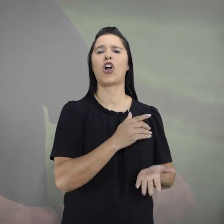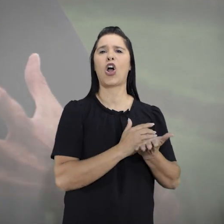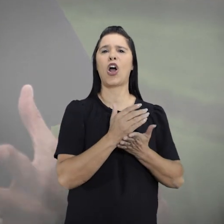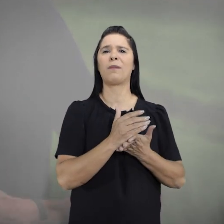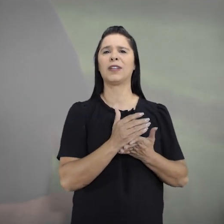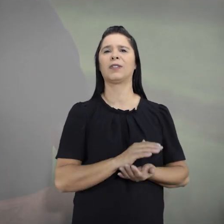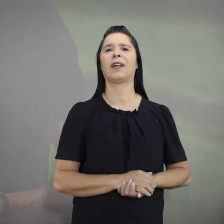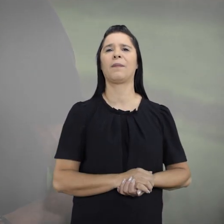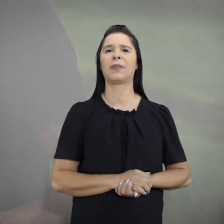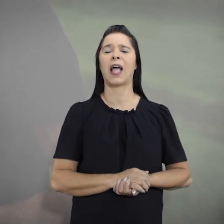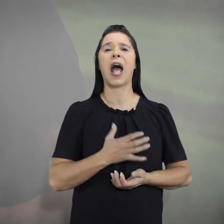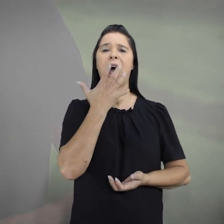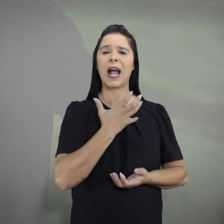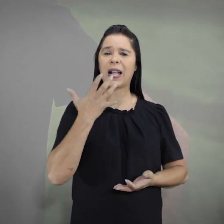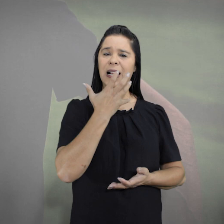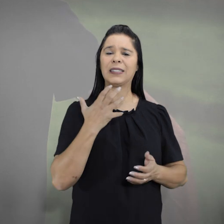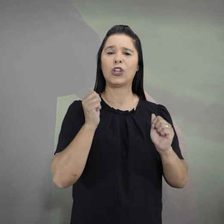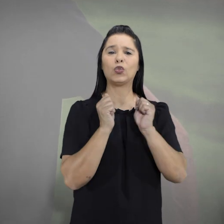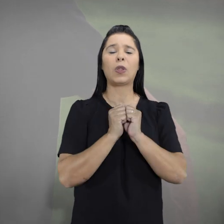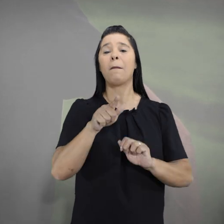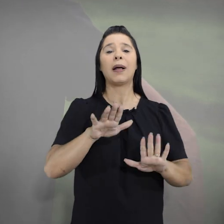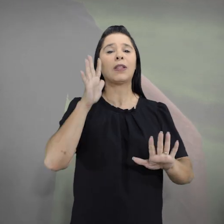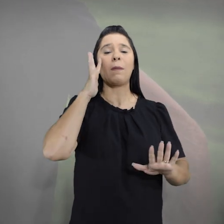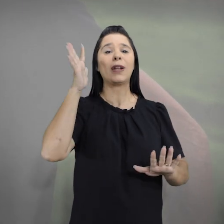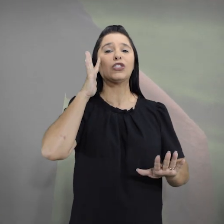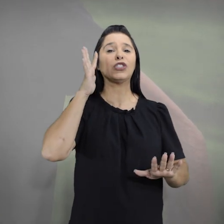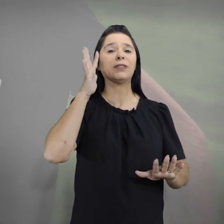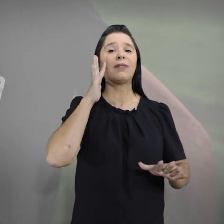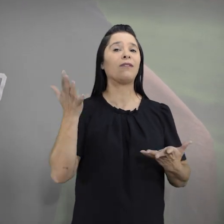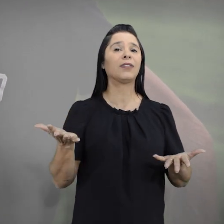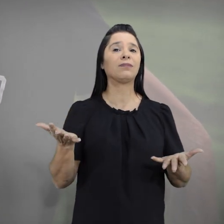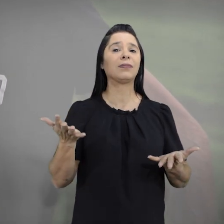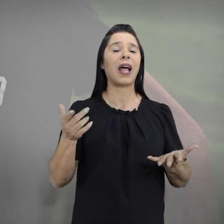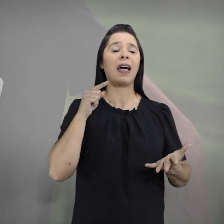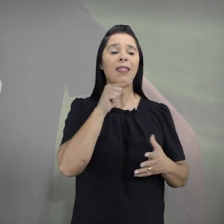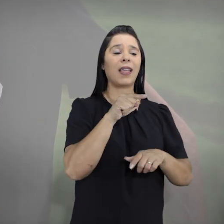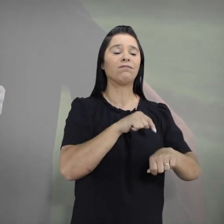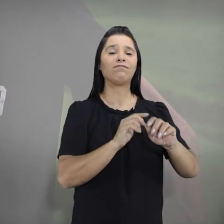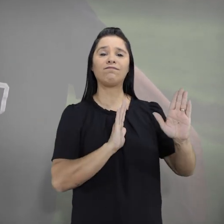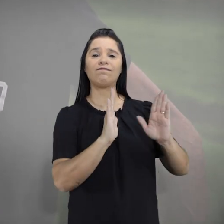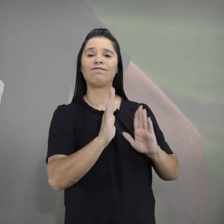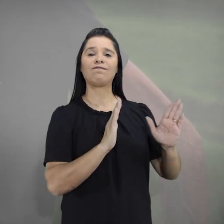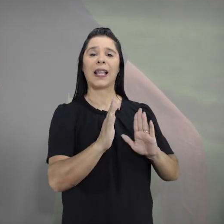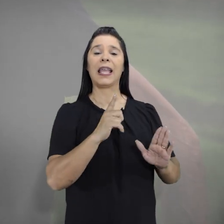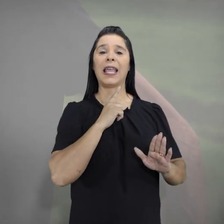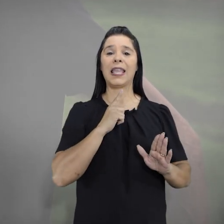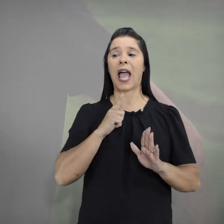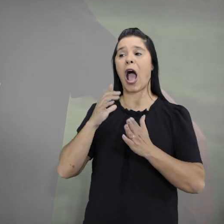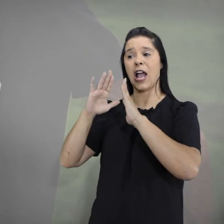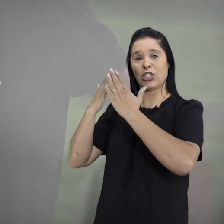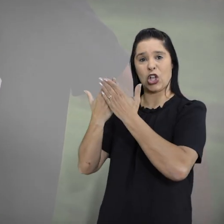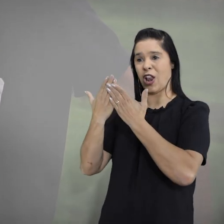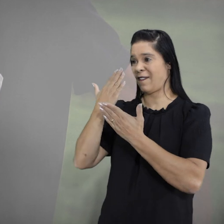carnaval, a gente começou a cantar junto, mas não imaginávamos que durante aquele tempo que estava ali ia terminar o